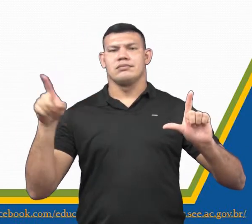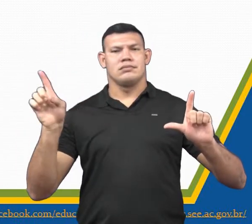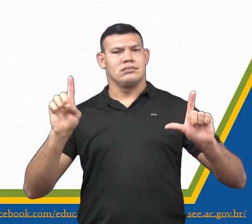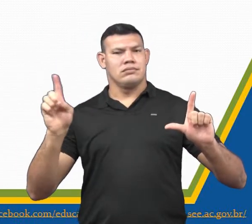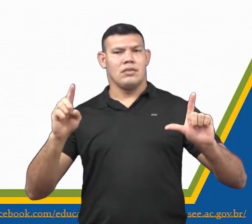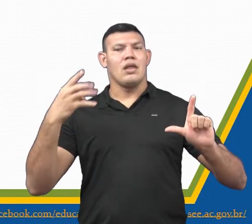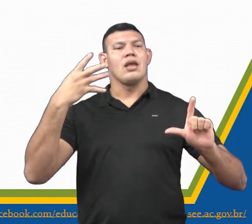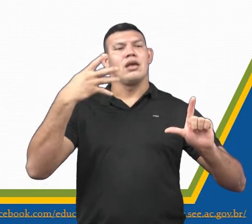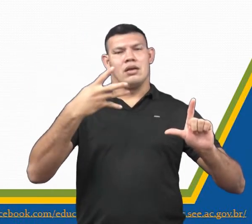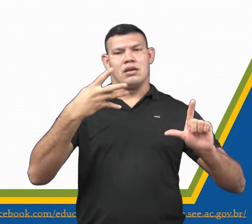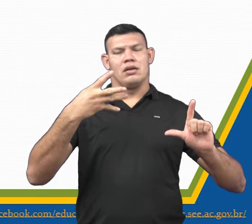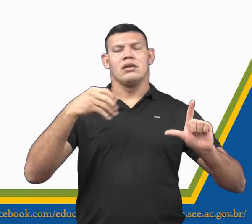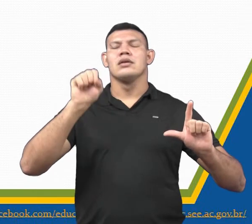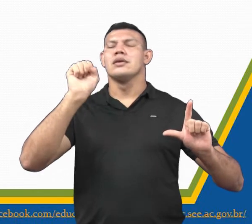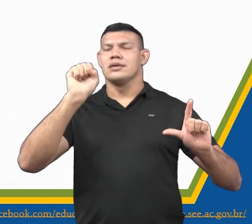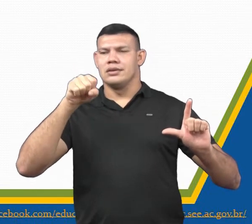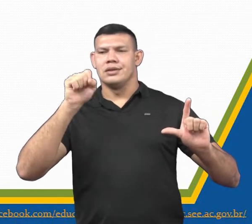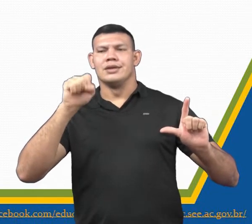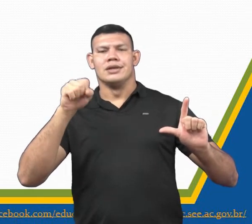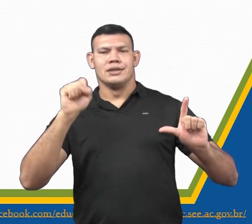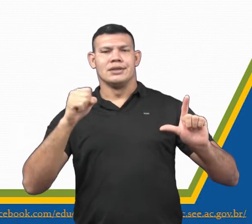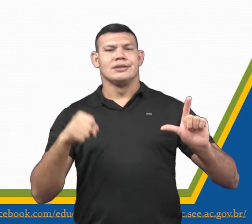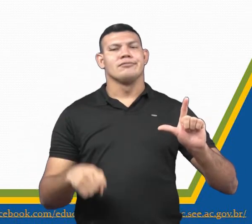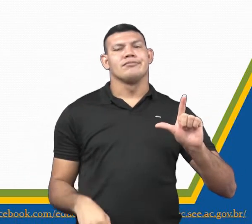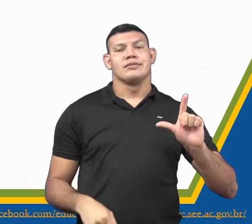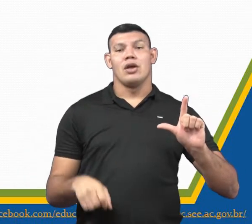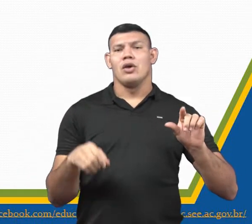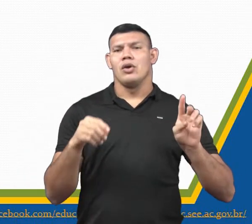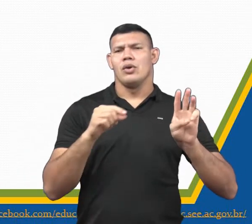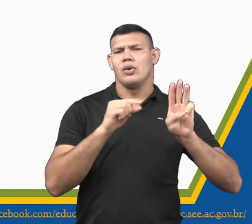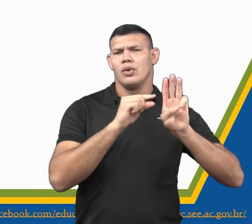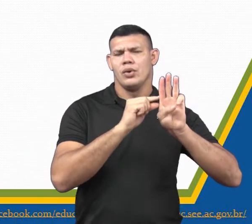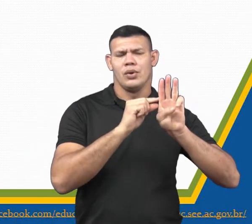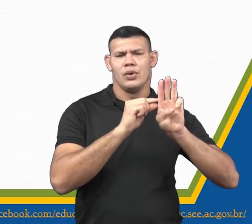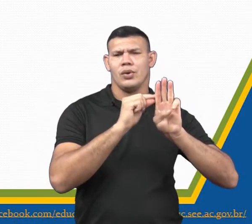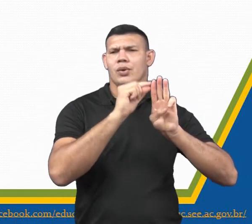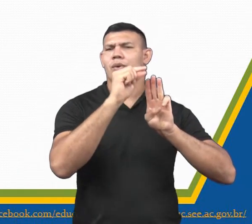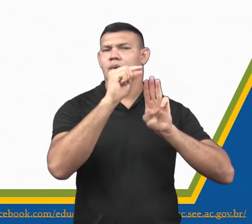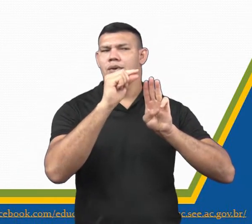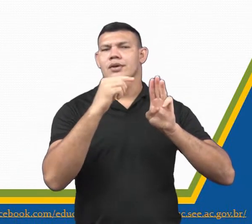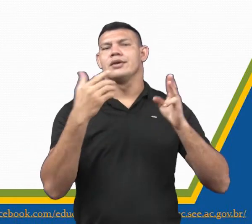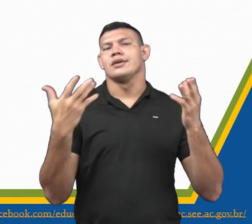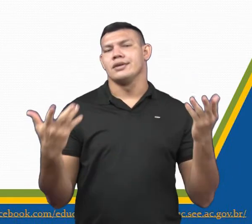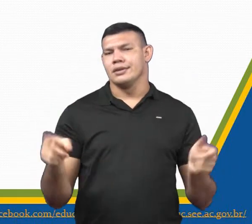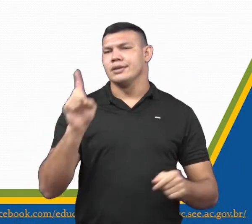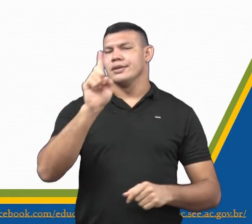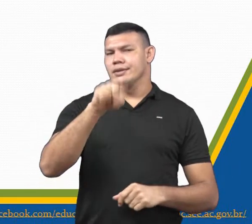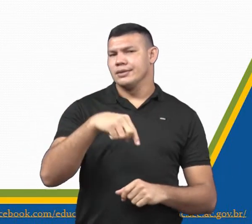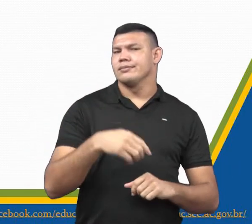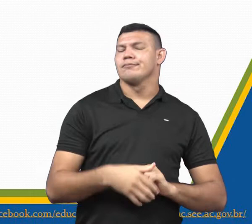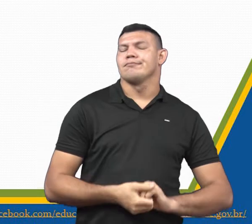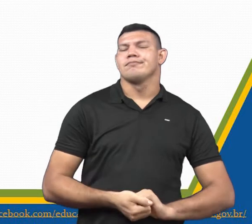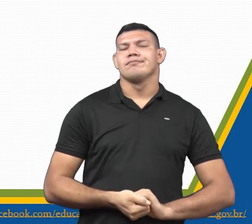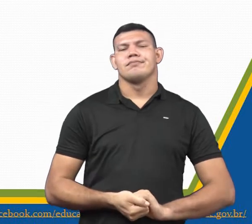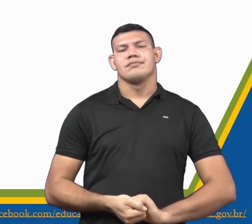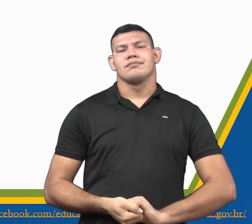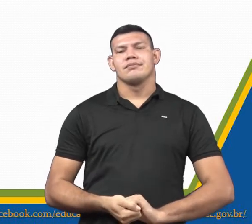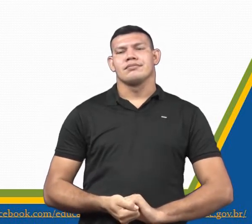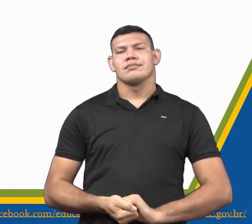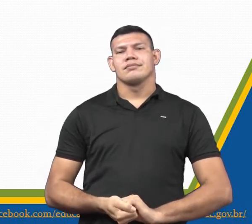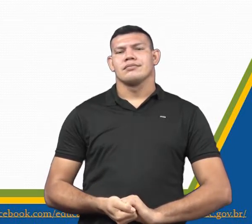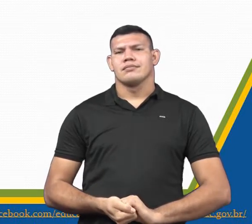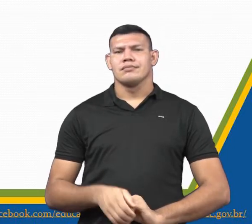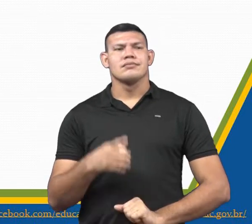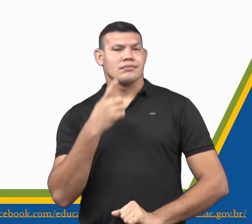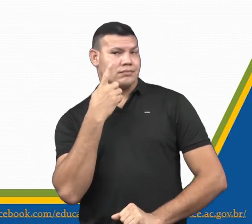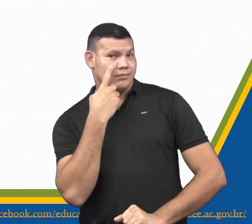unidades simples. E nas centenas, né? Ele está nas centenas, na terceira ordem das centenas.